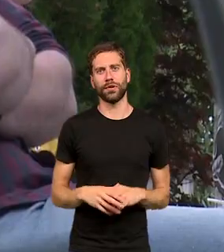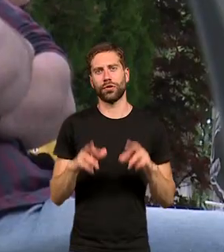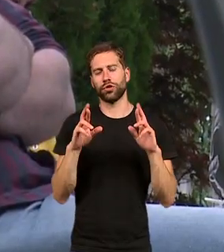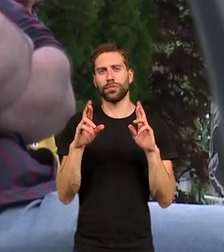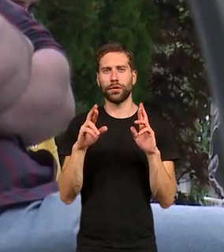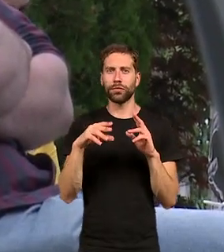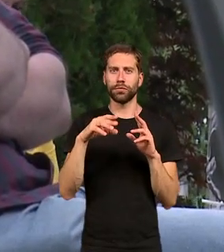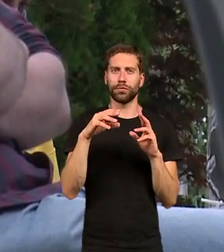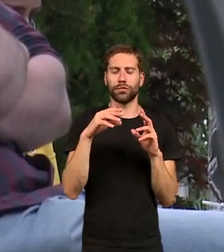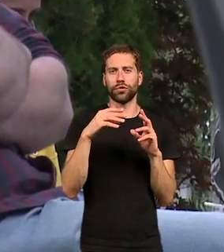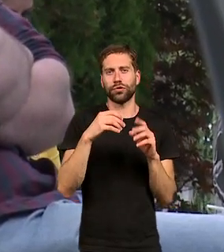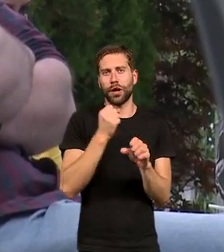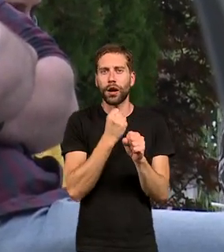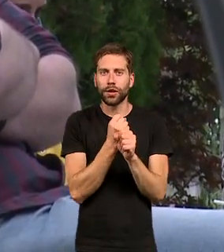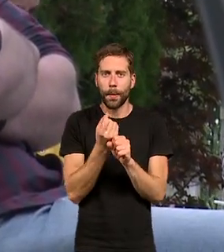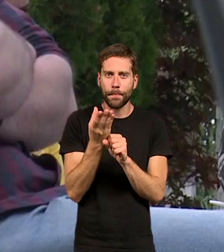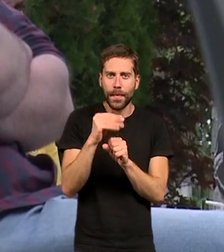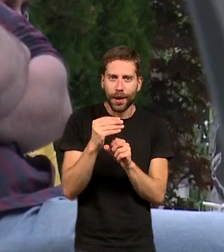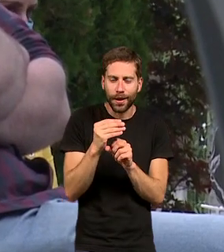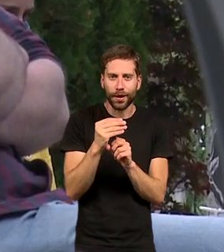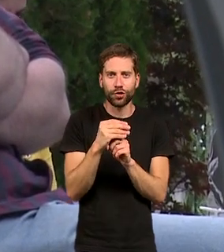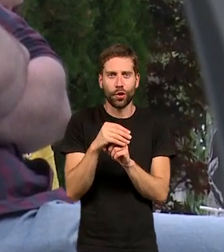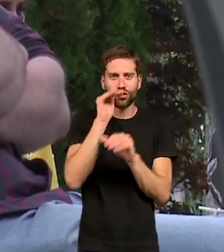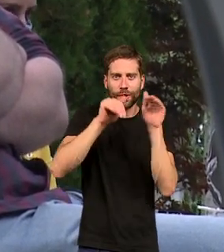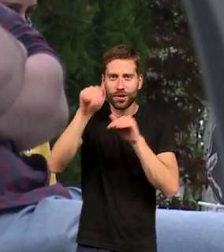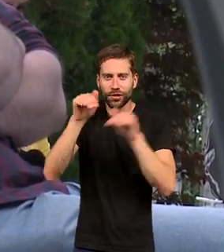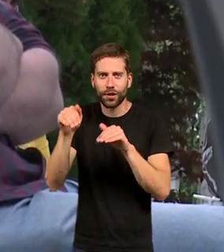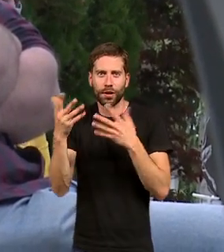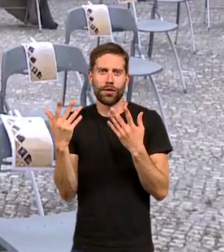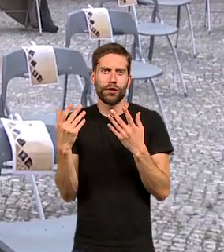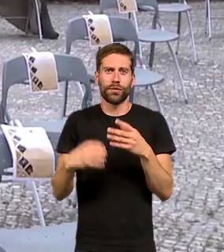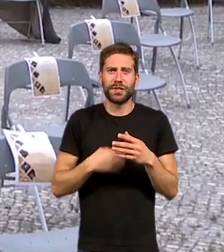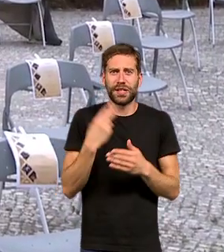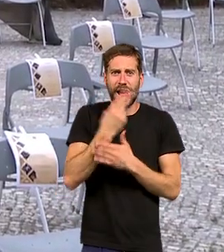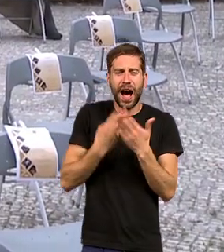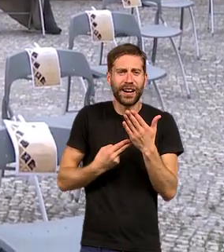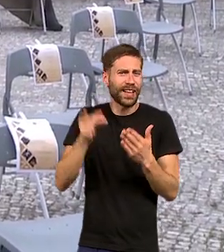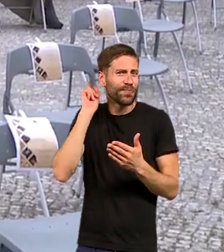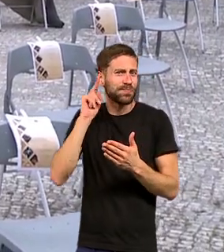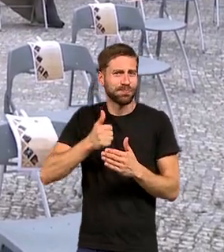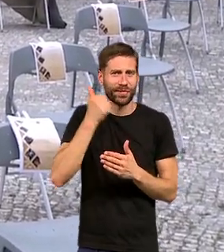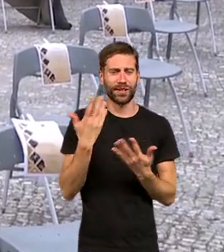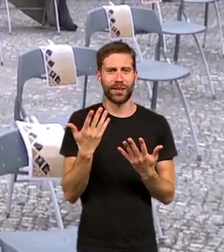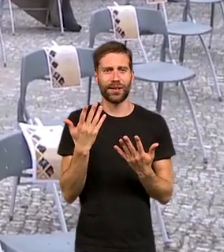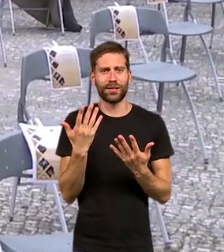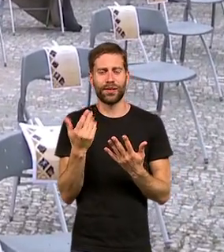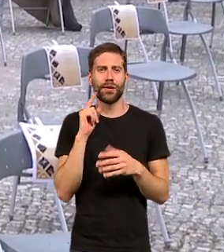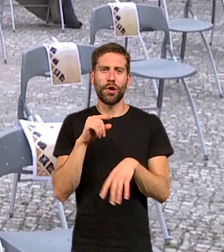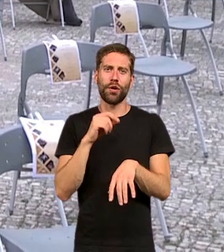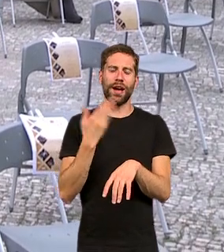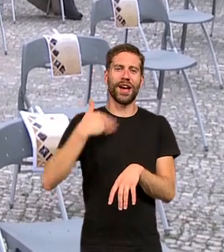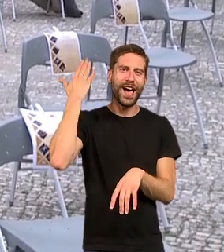também tenha frutos para eles, naquilo que se puder ajudar a arte. Eu acho que a arte faz-nos tanta falta. Aliás, viu-se pelo